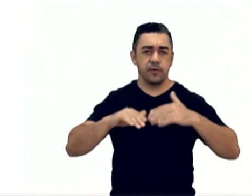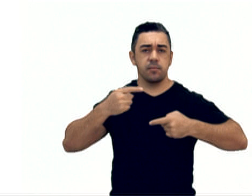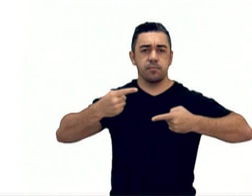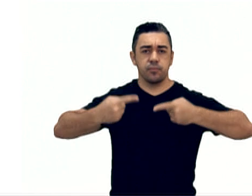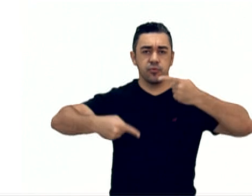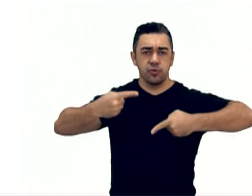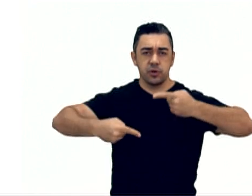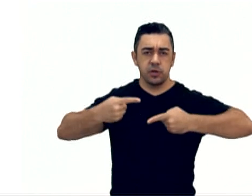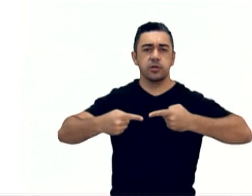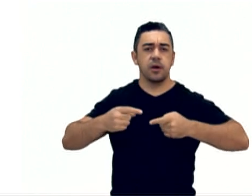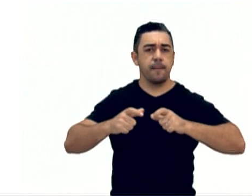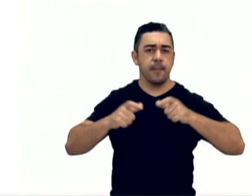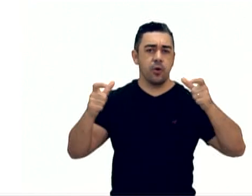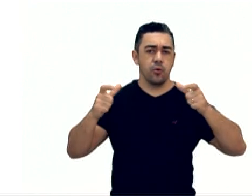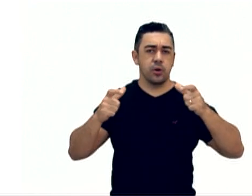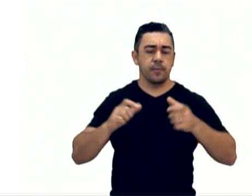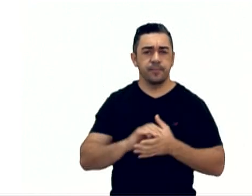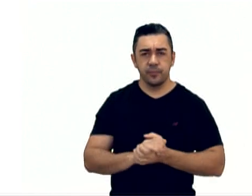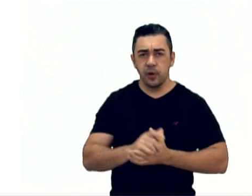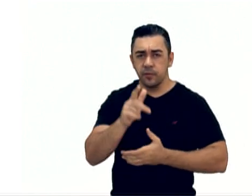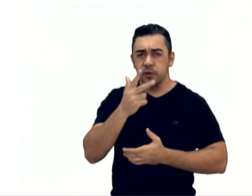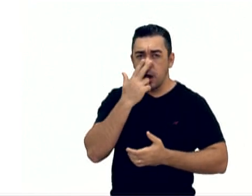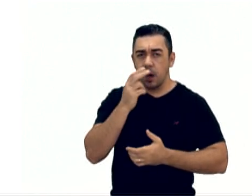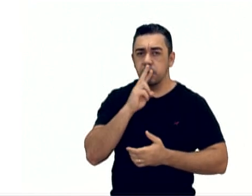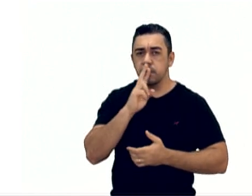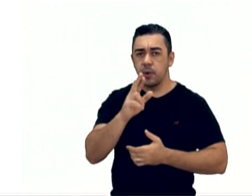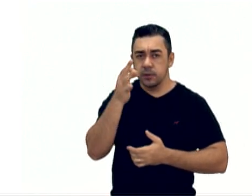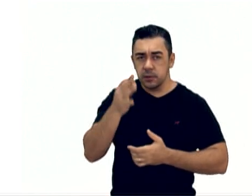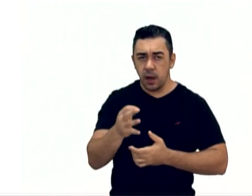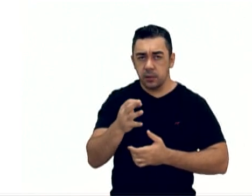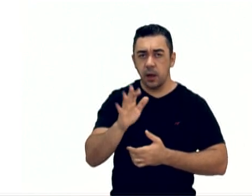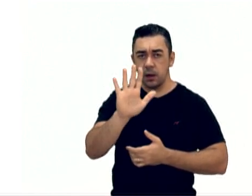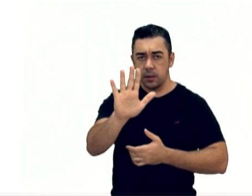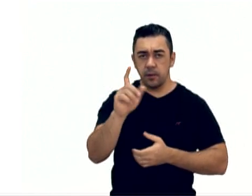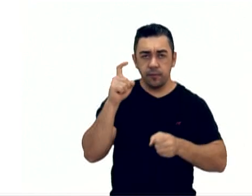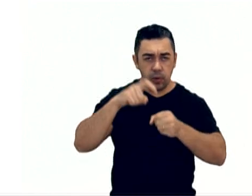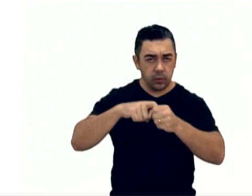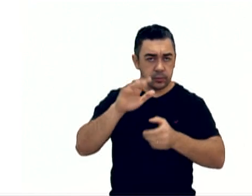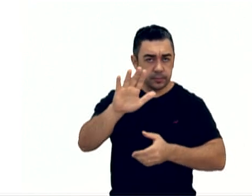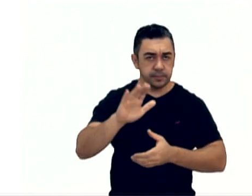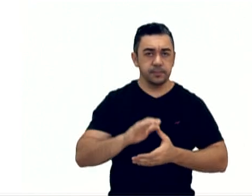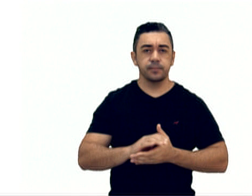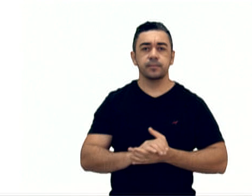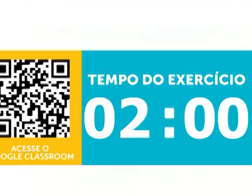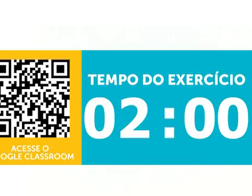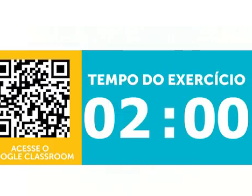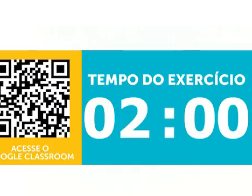tem a ver com política. Qual vocês acham que é correta? Respondam, já voltamos.